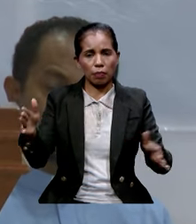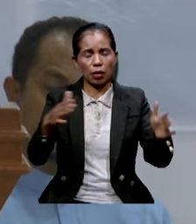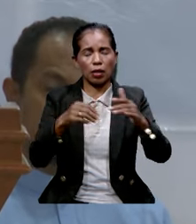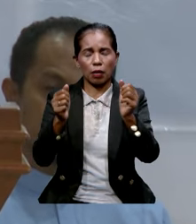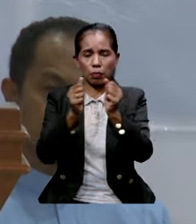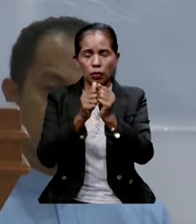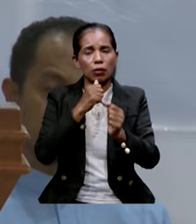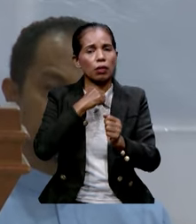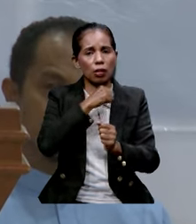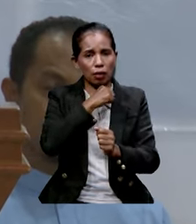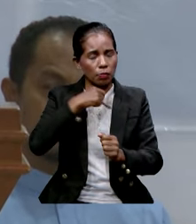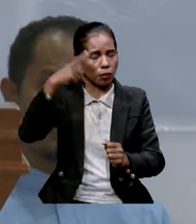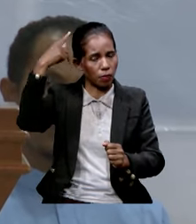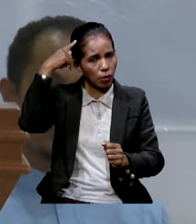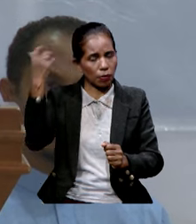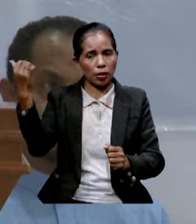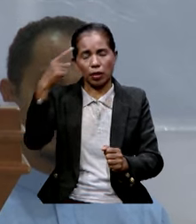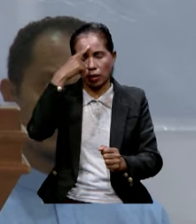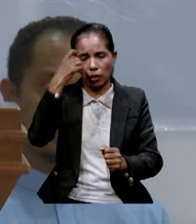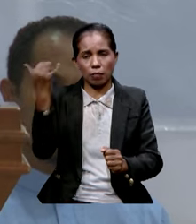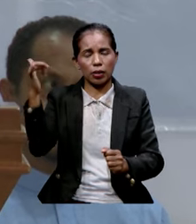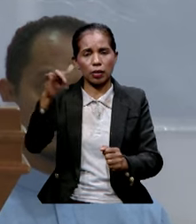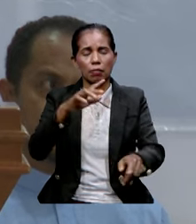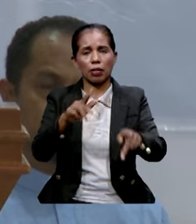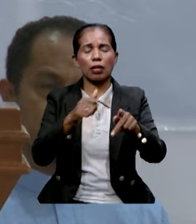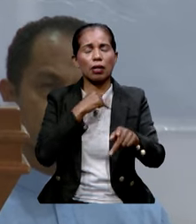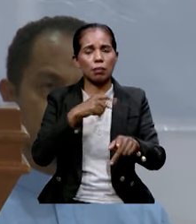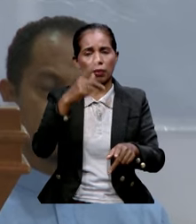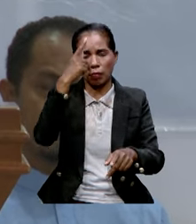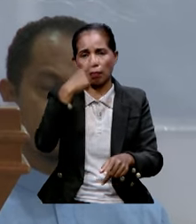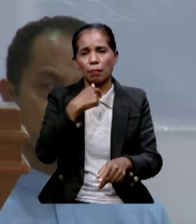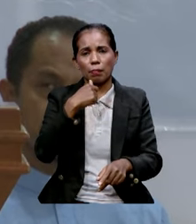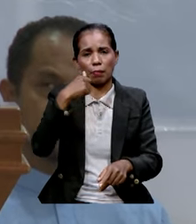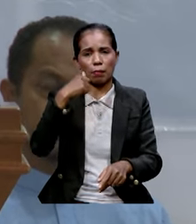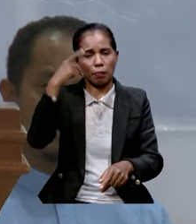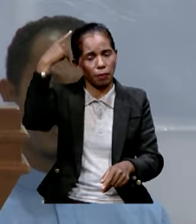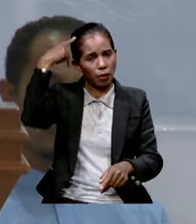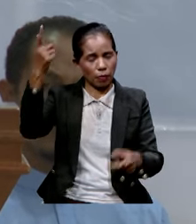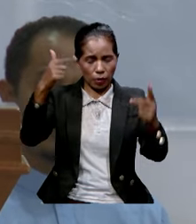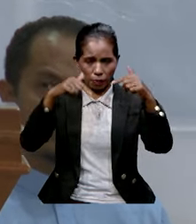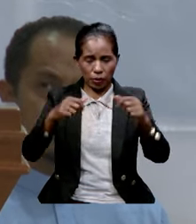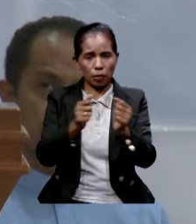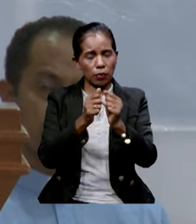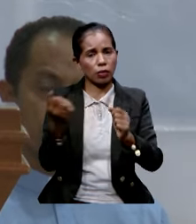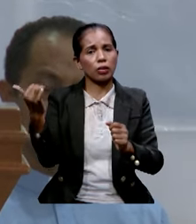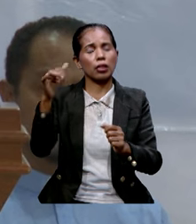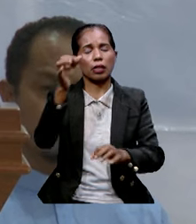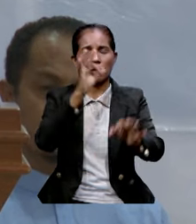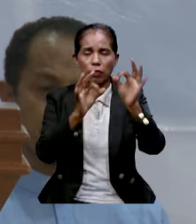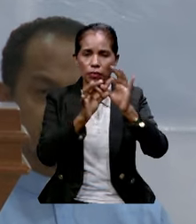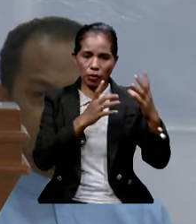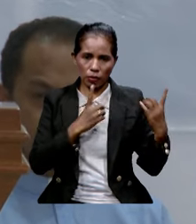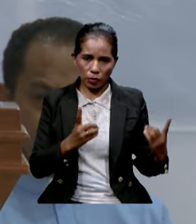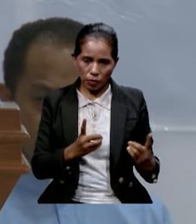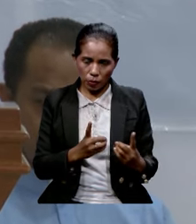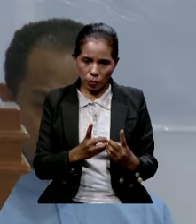Padre, Tambasira Max Santo Padre Mai, a tu Hametin Liutan Sirania Fier, no Domin Ba Cristo Nia Creda